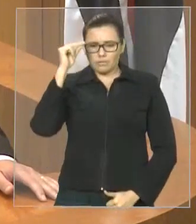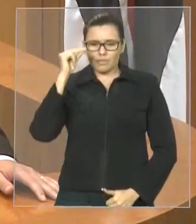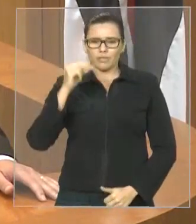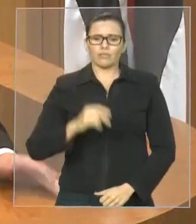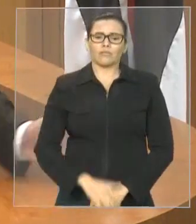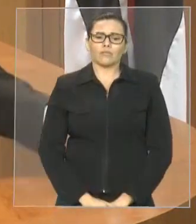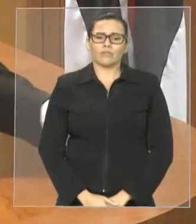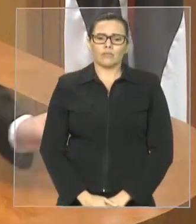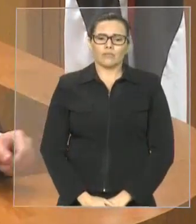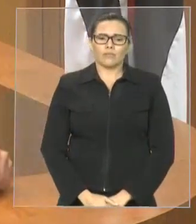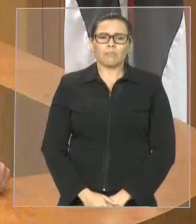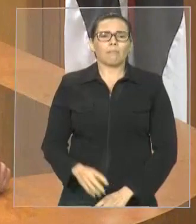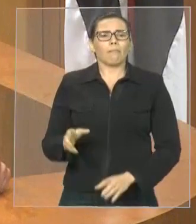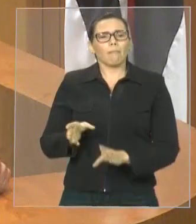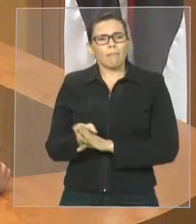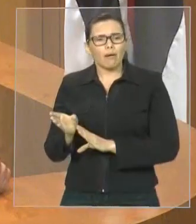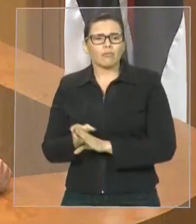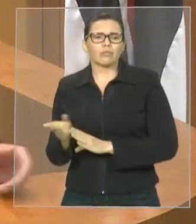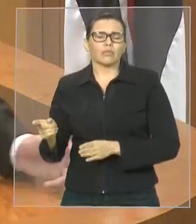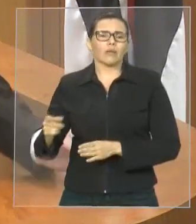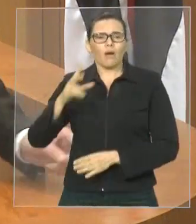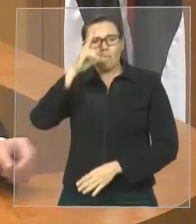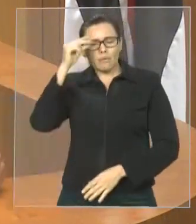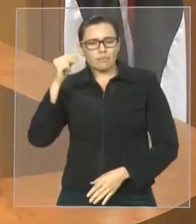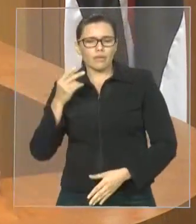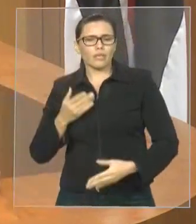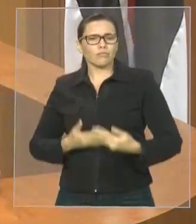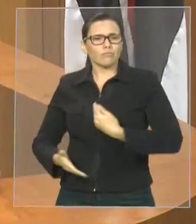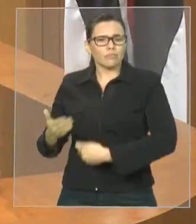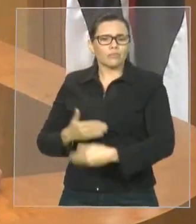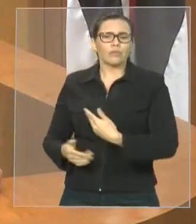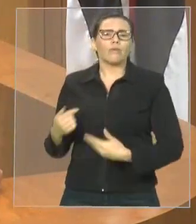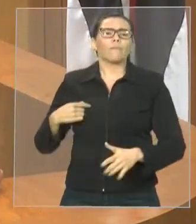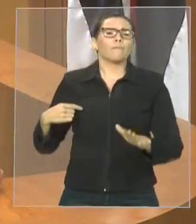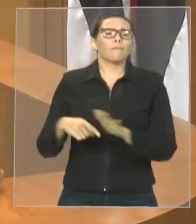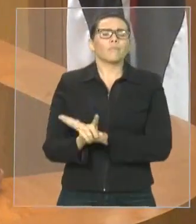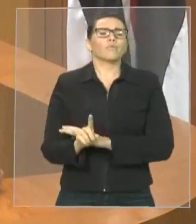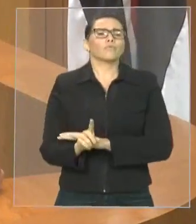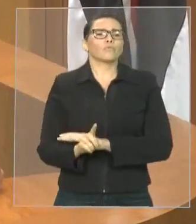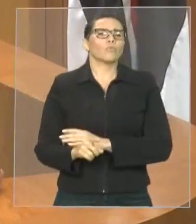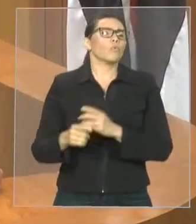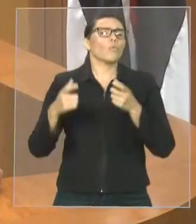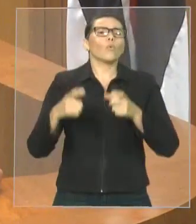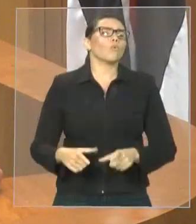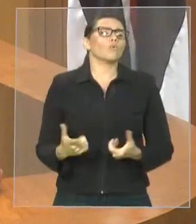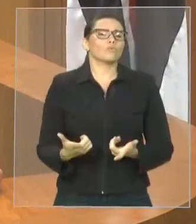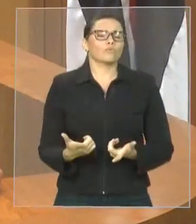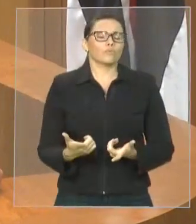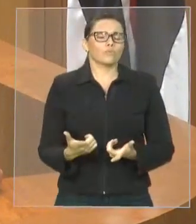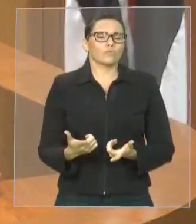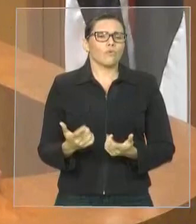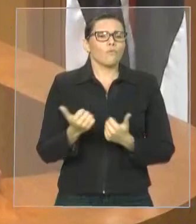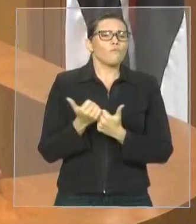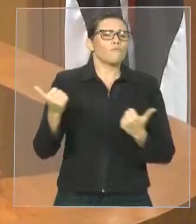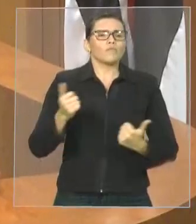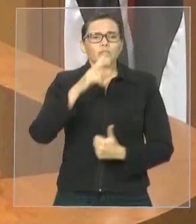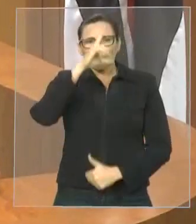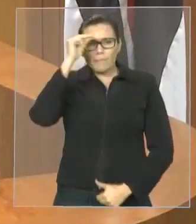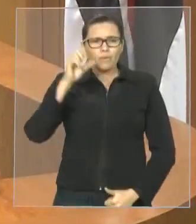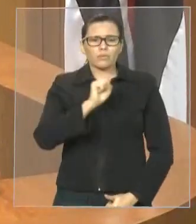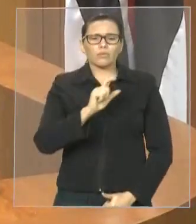professores. Agora a pergunta que se faz: cadê o vice-prefeito de São Luís? Cadê o vice-prefeito que se diz professor, que